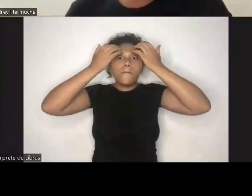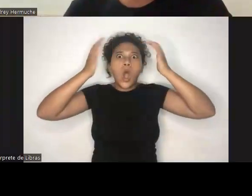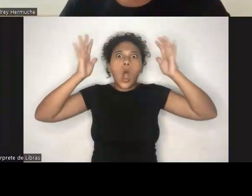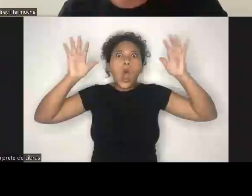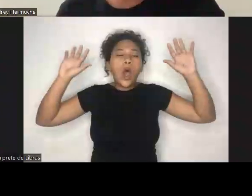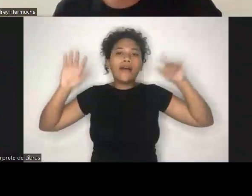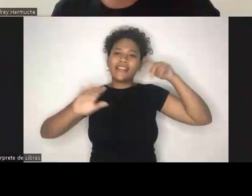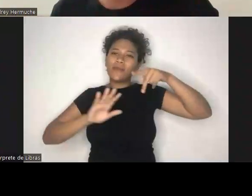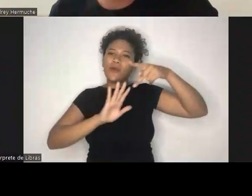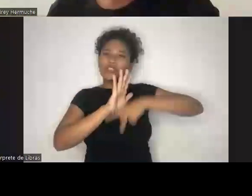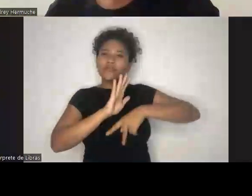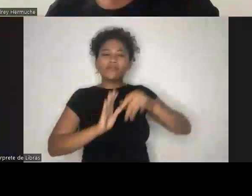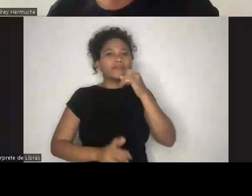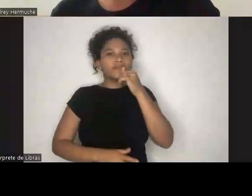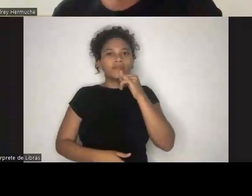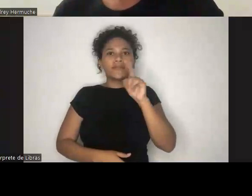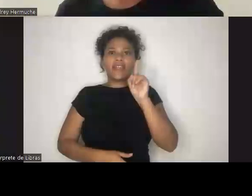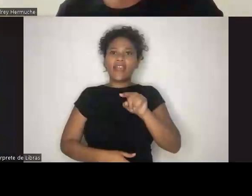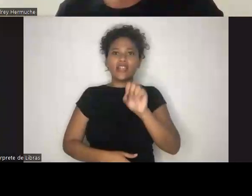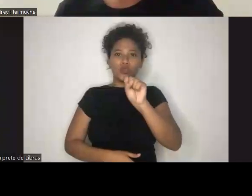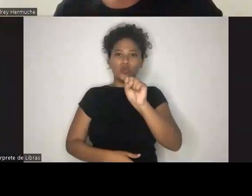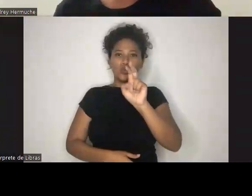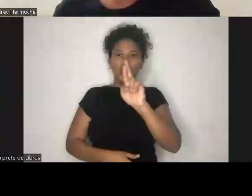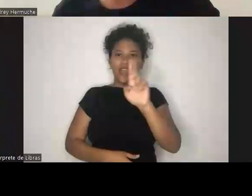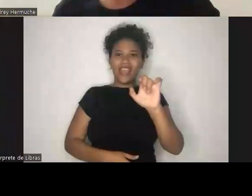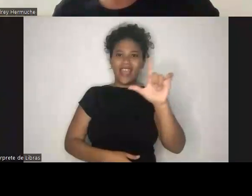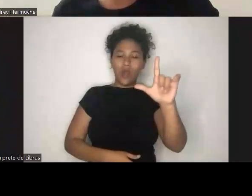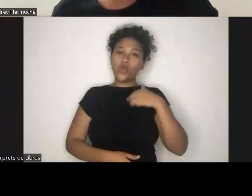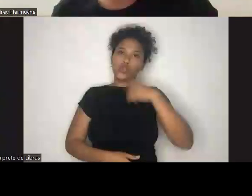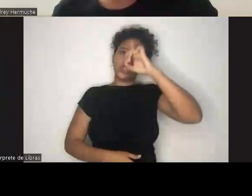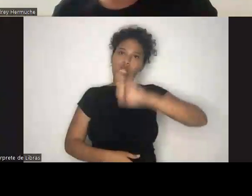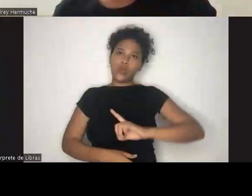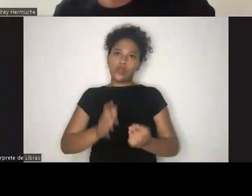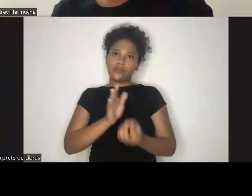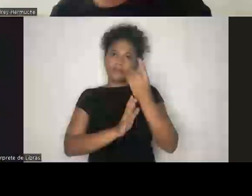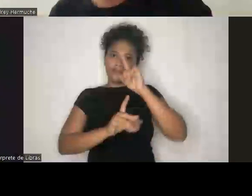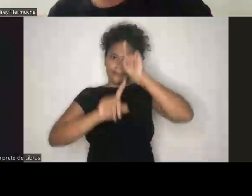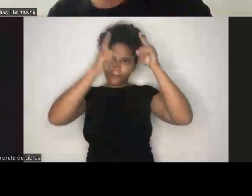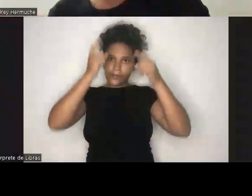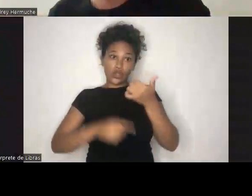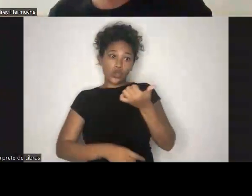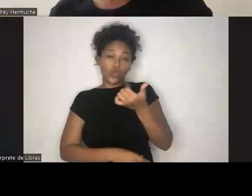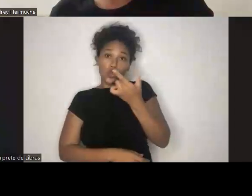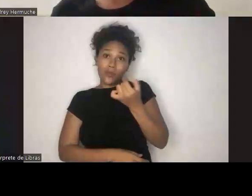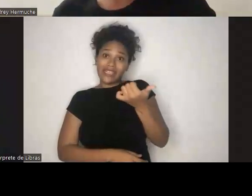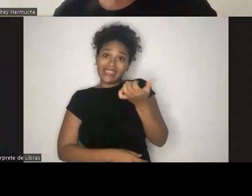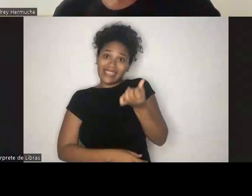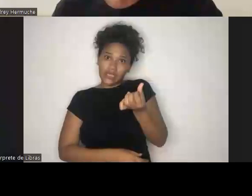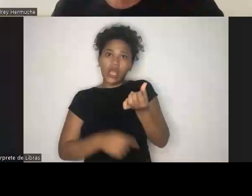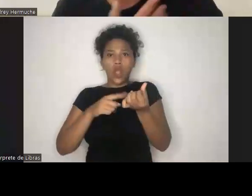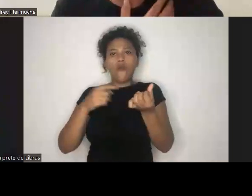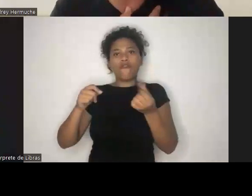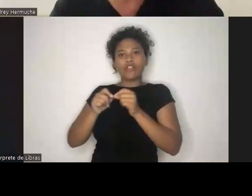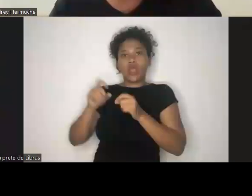projeto que é o projeto da surreal que eu sou diretor de criação desde 2016 a última que eu fiz foi em 2020